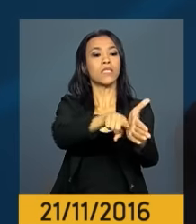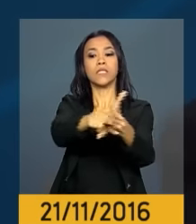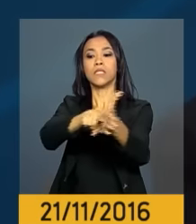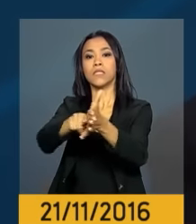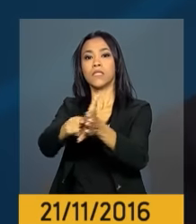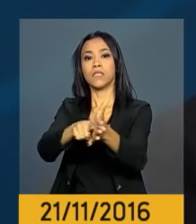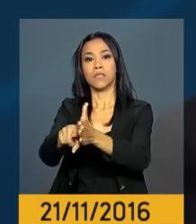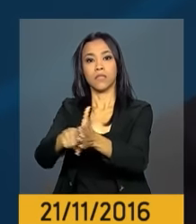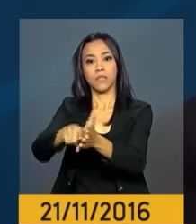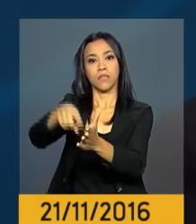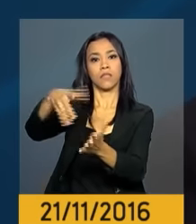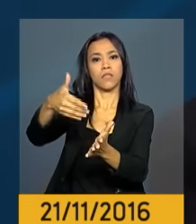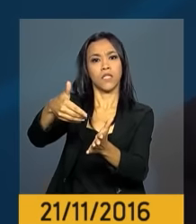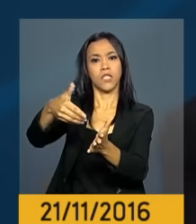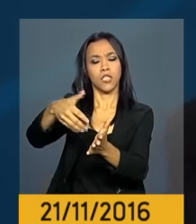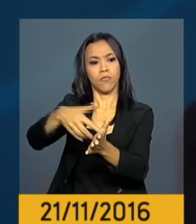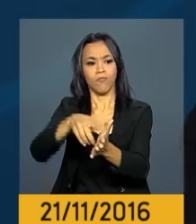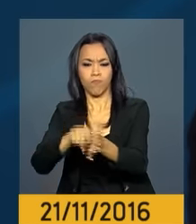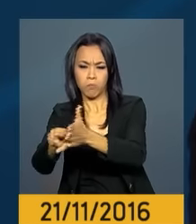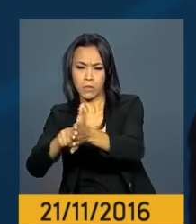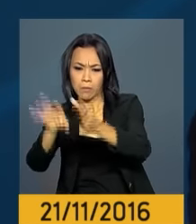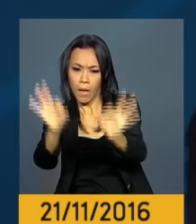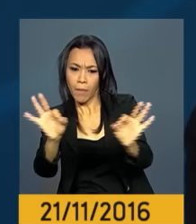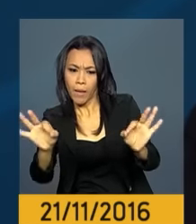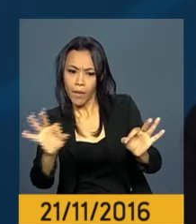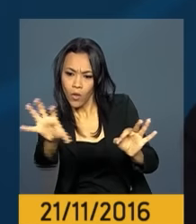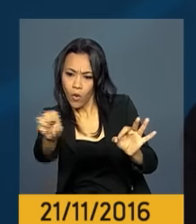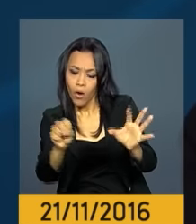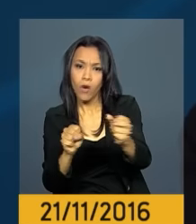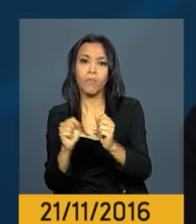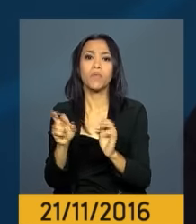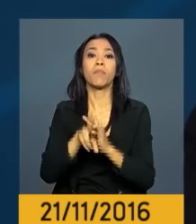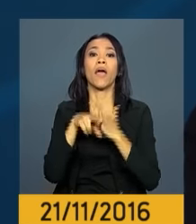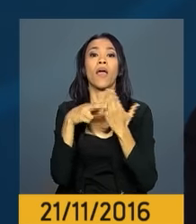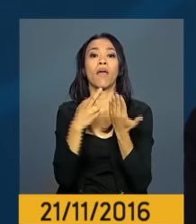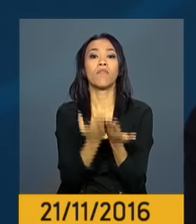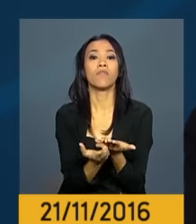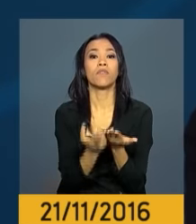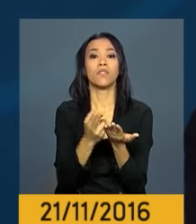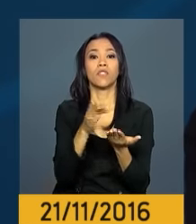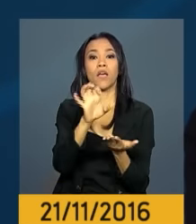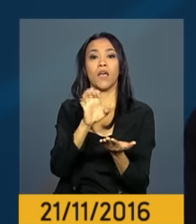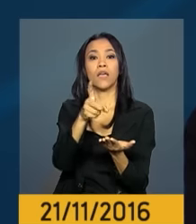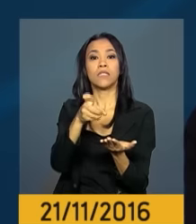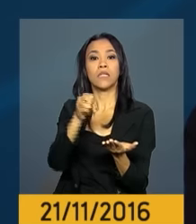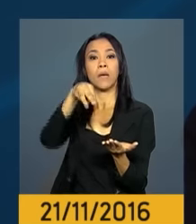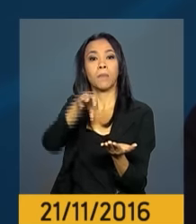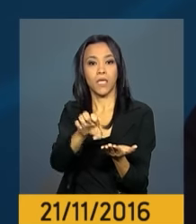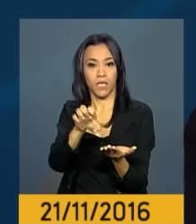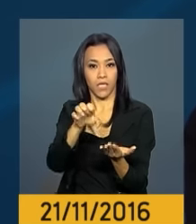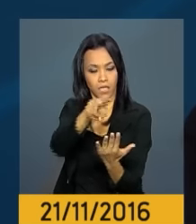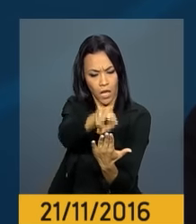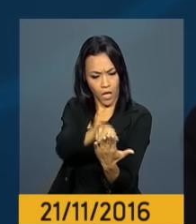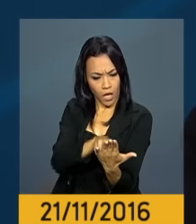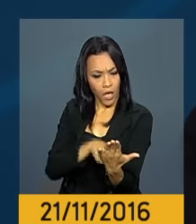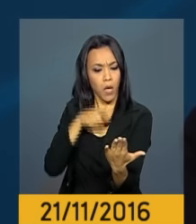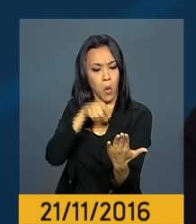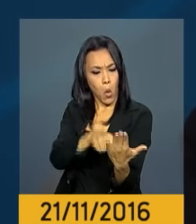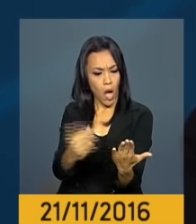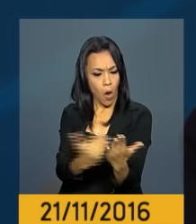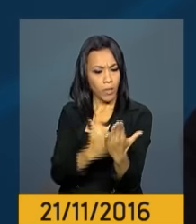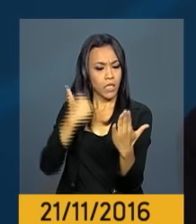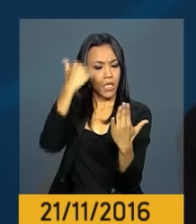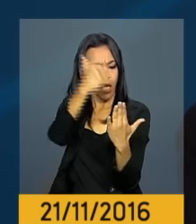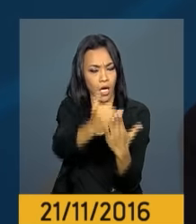especializados, até com toda a franqueza, retirei da revista Exame, da última, da penúltima revista Exame. Né? Mesmo no setor produtivo,